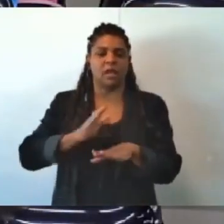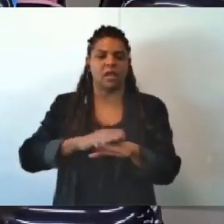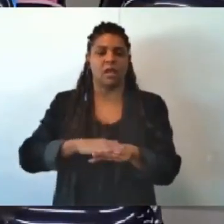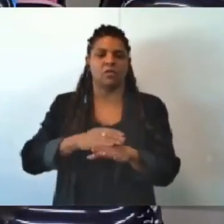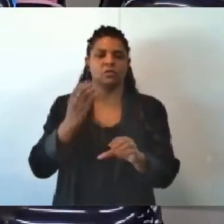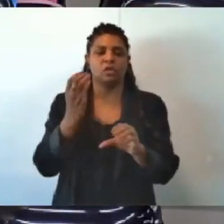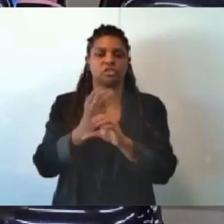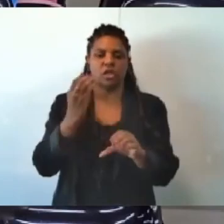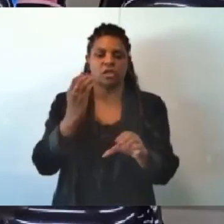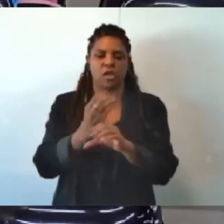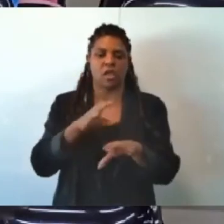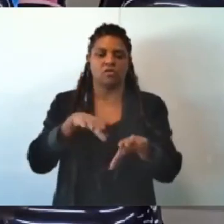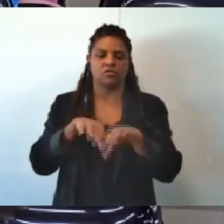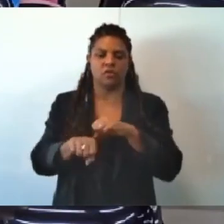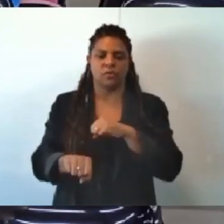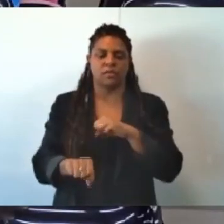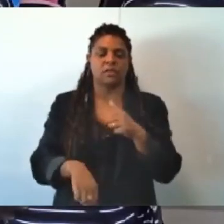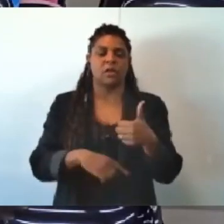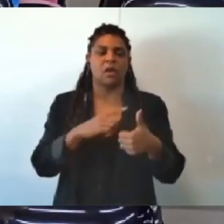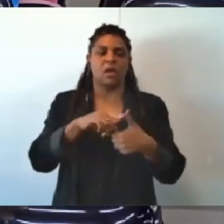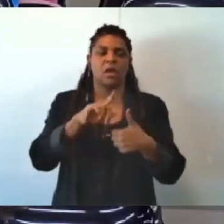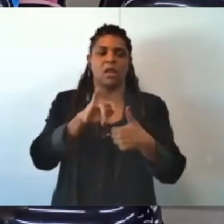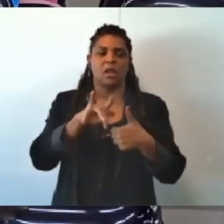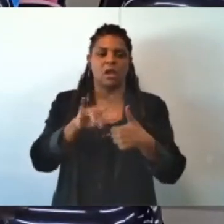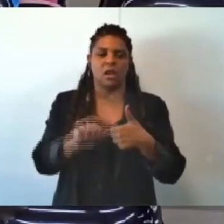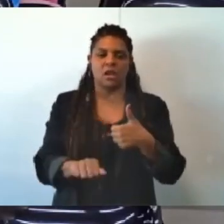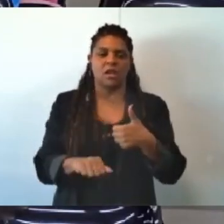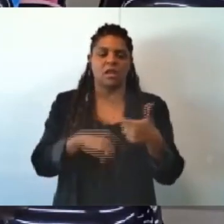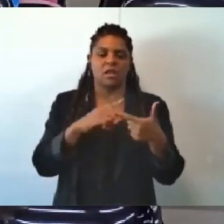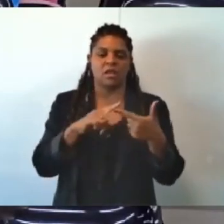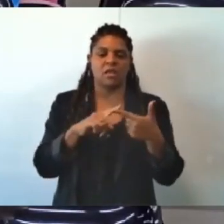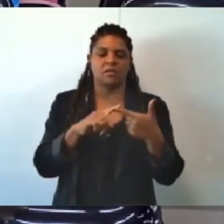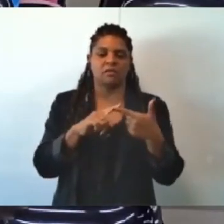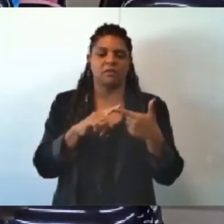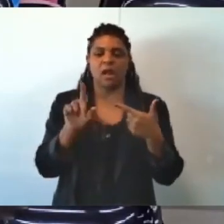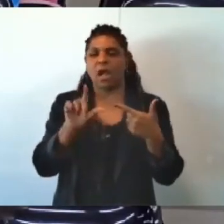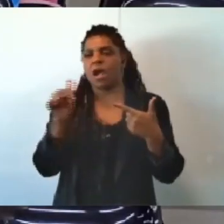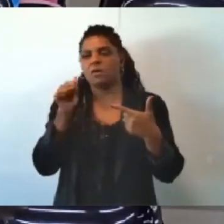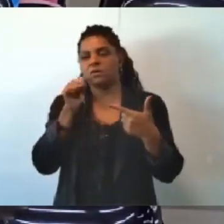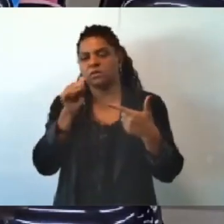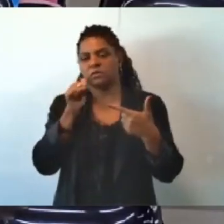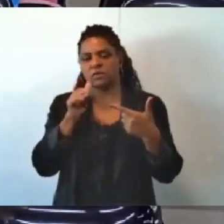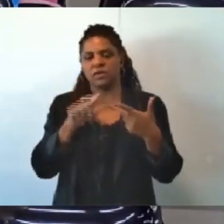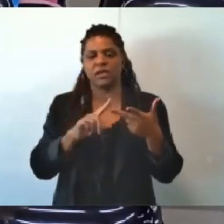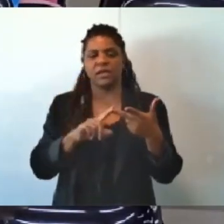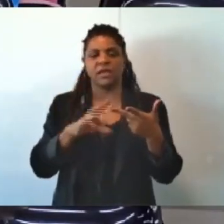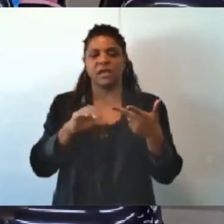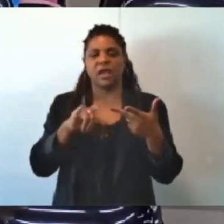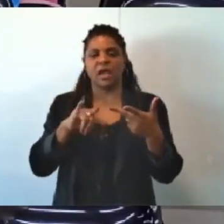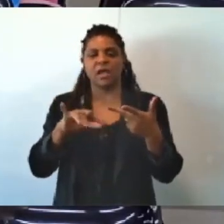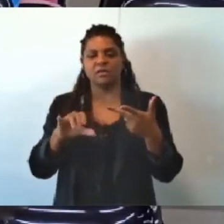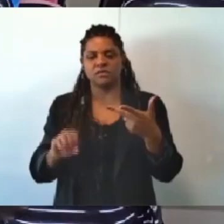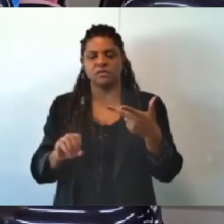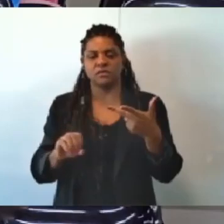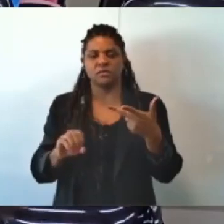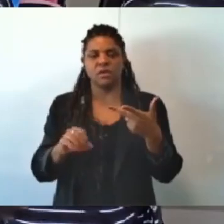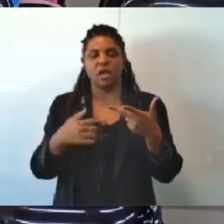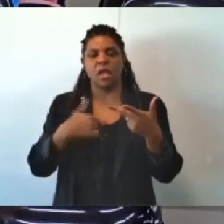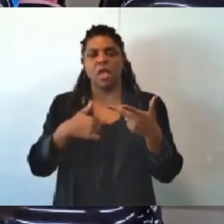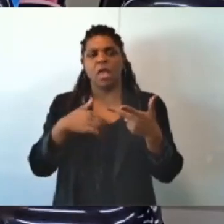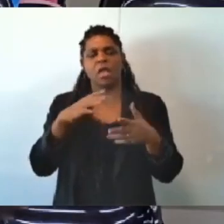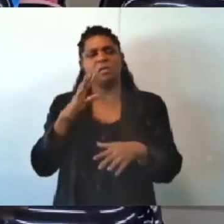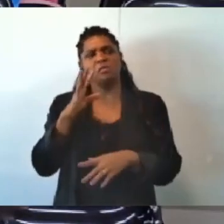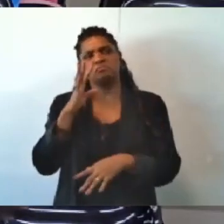da Leila, da senhora ali, da outra, do Cássio, eu fico assim, eu